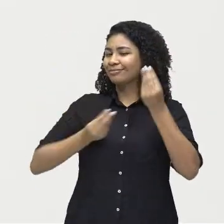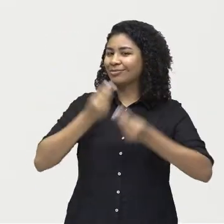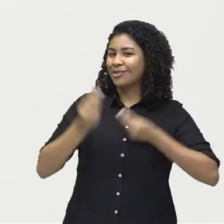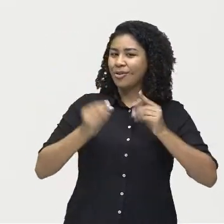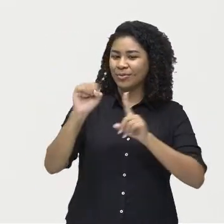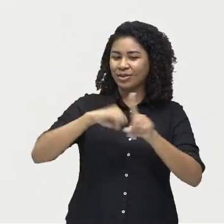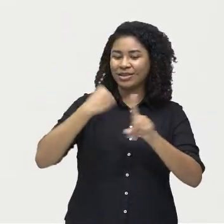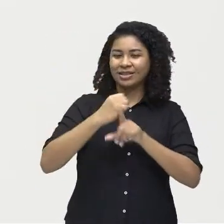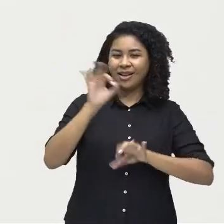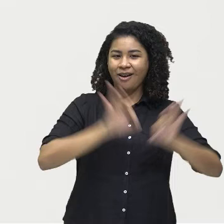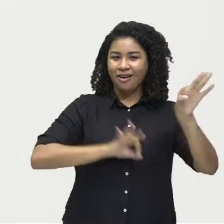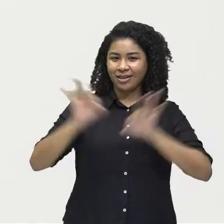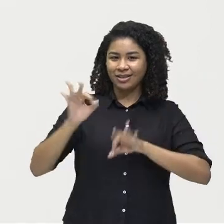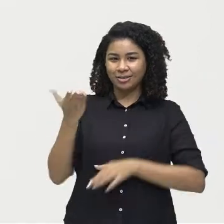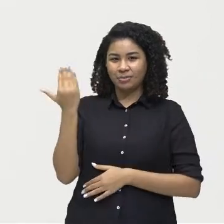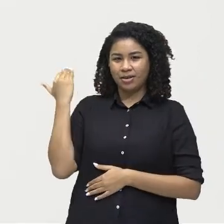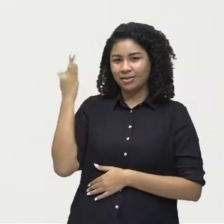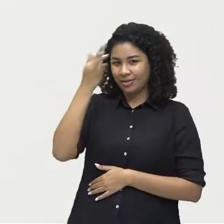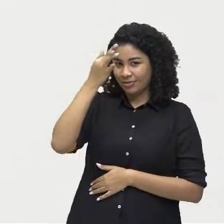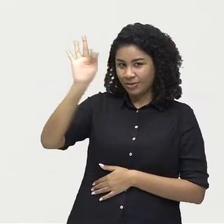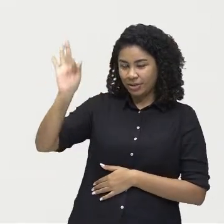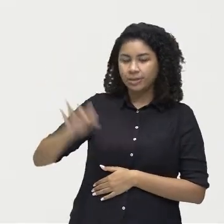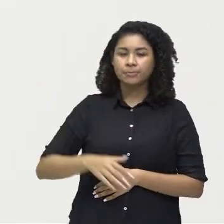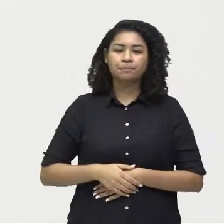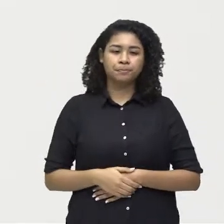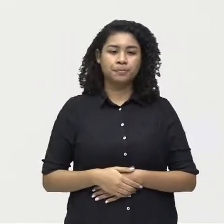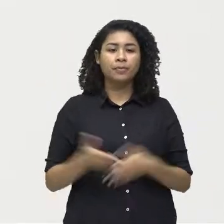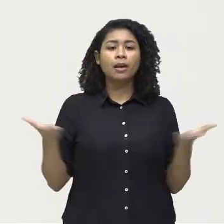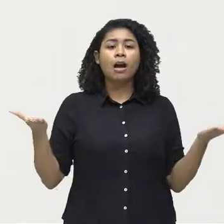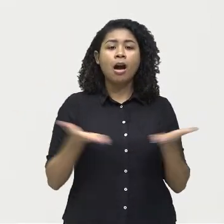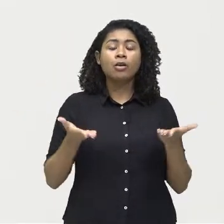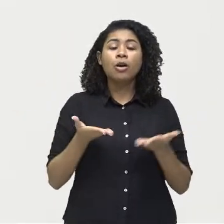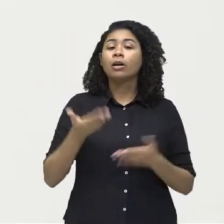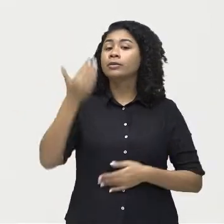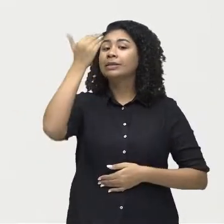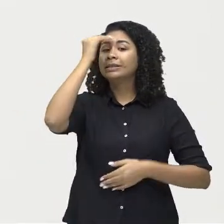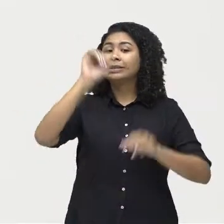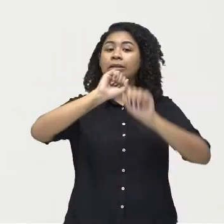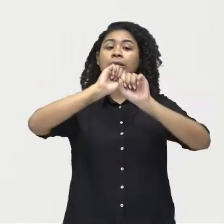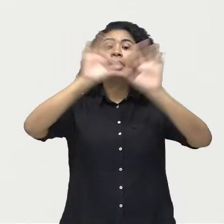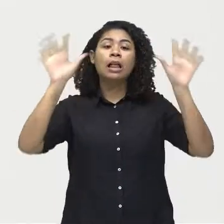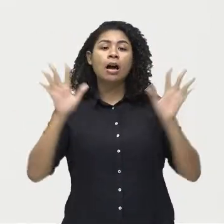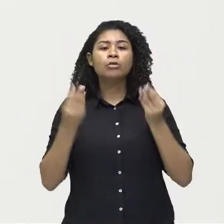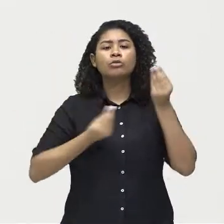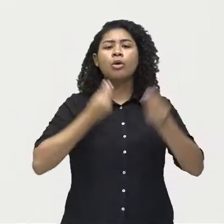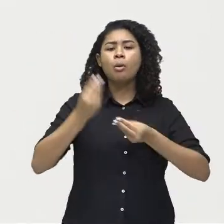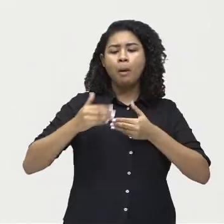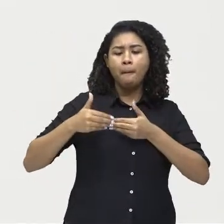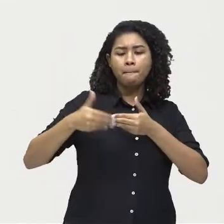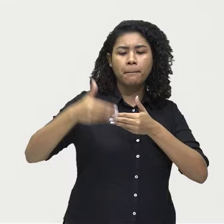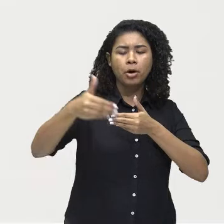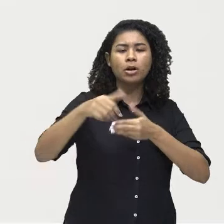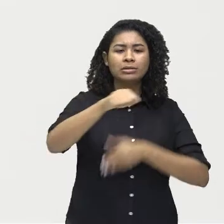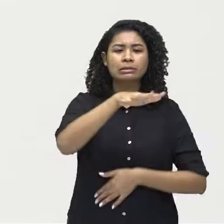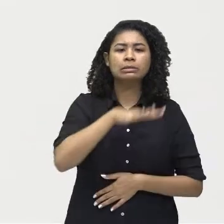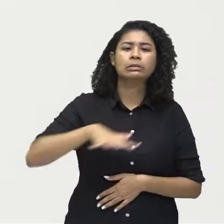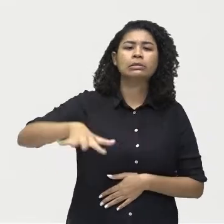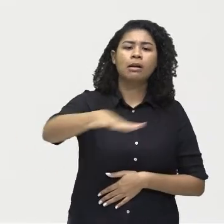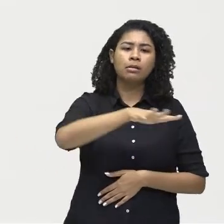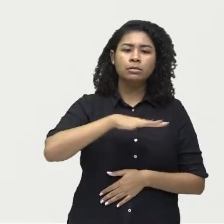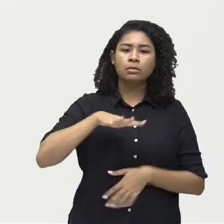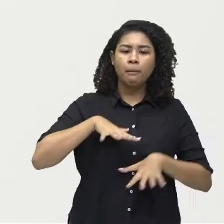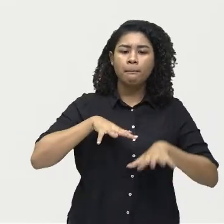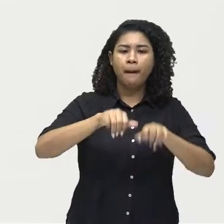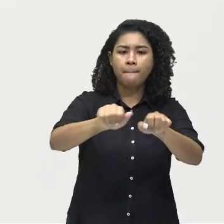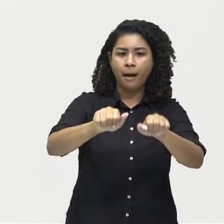agora, a gente vai compreender como é que se deu o processo revolucionário francês ao fim e ao cabo. Próximo slide para a gente.